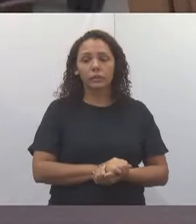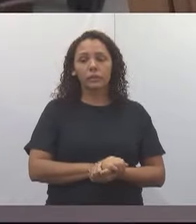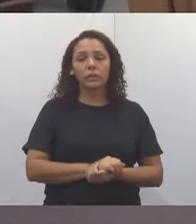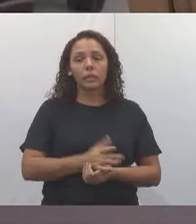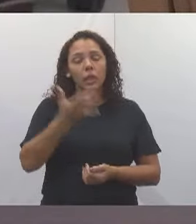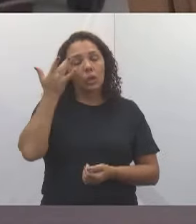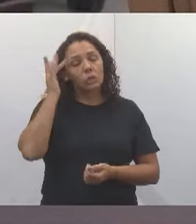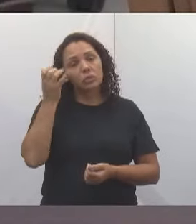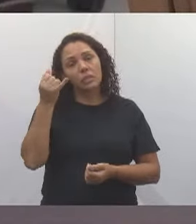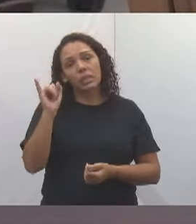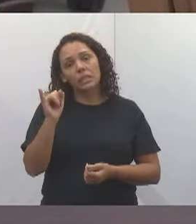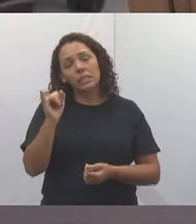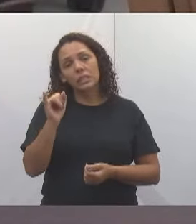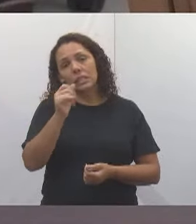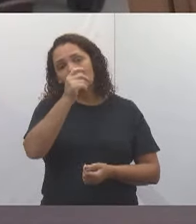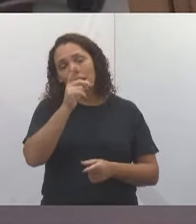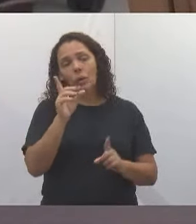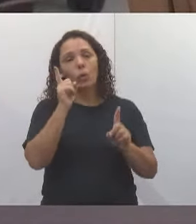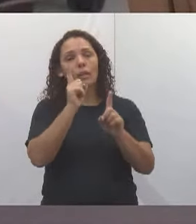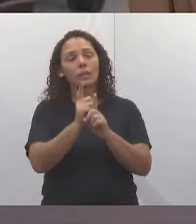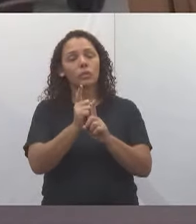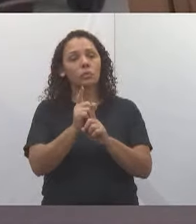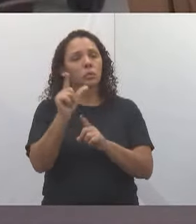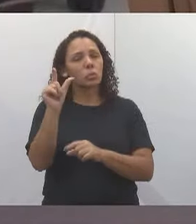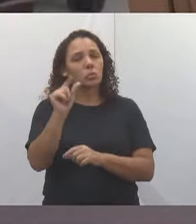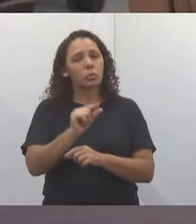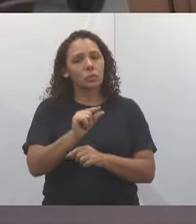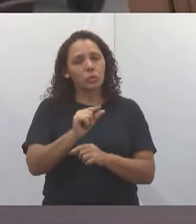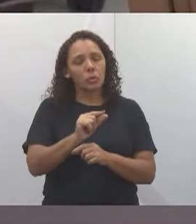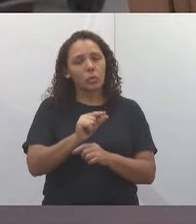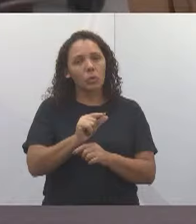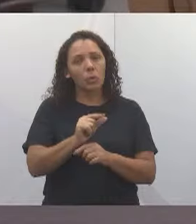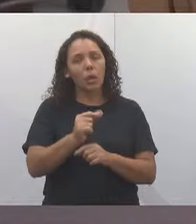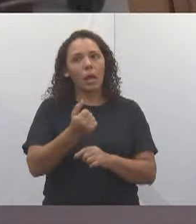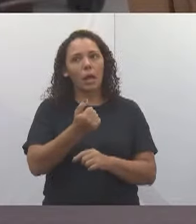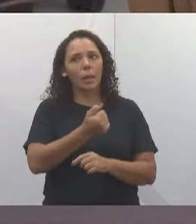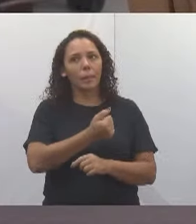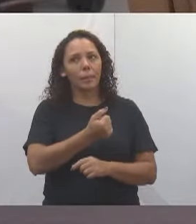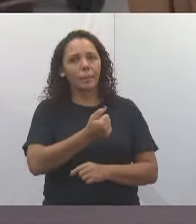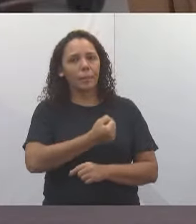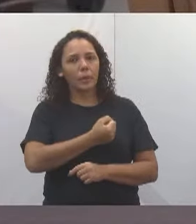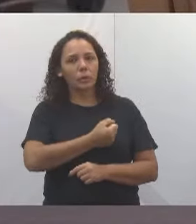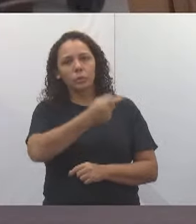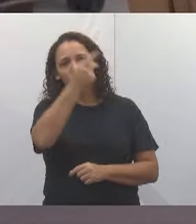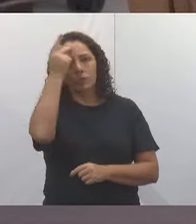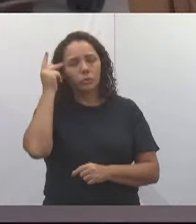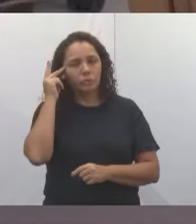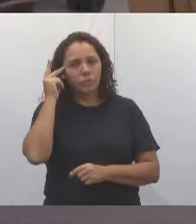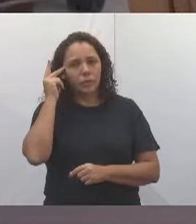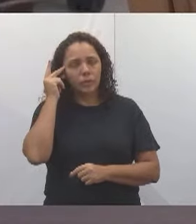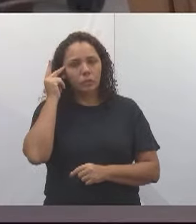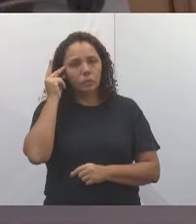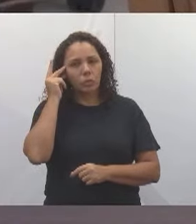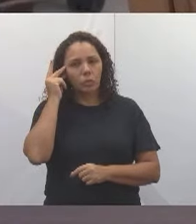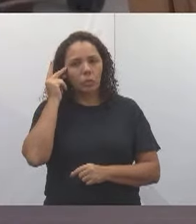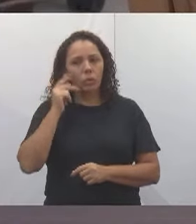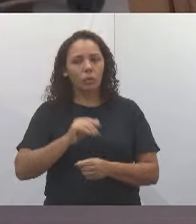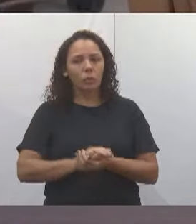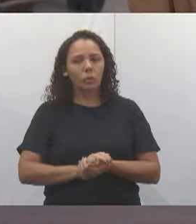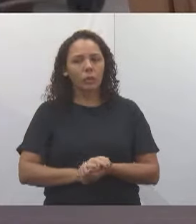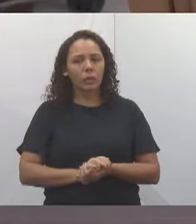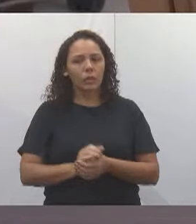está baixo, pelo número de habitantes que nós temos. Número de usuários SUS, e a gente ter só 1.000 atendimentos ano, 1.000 e